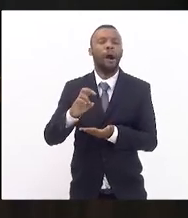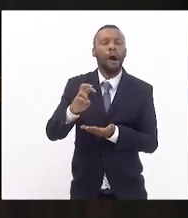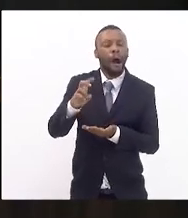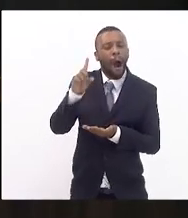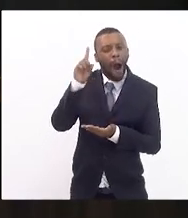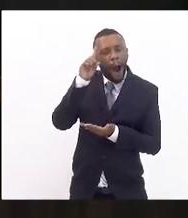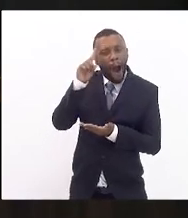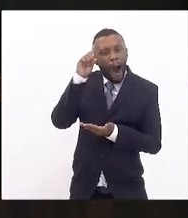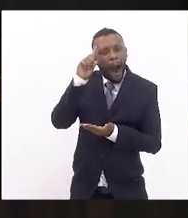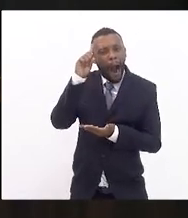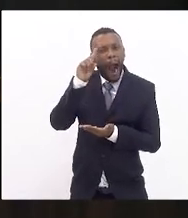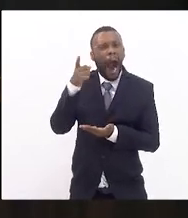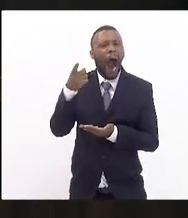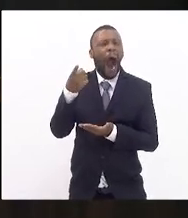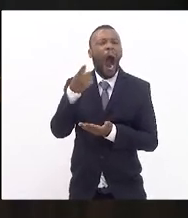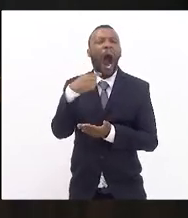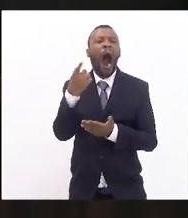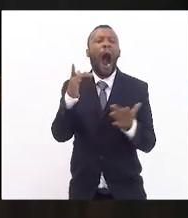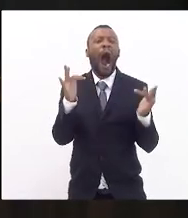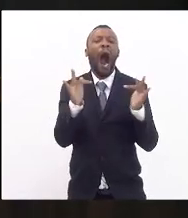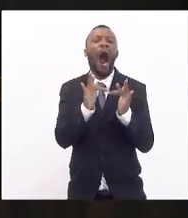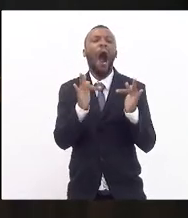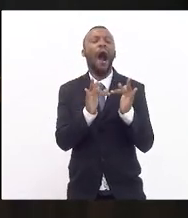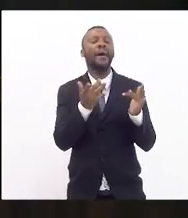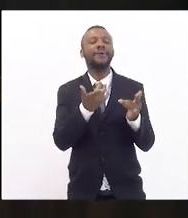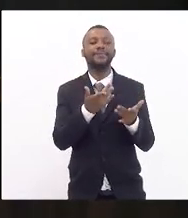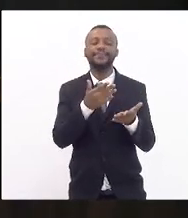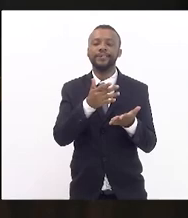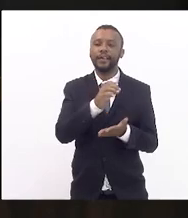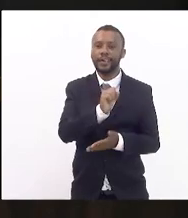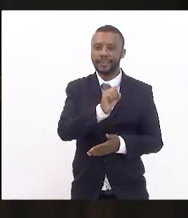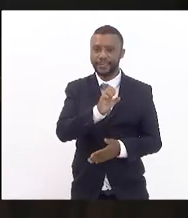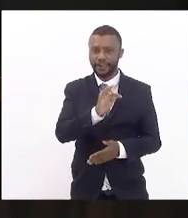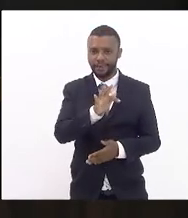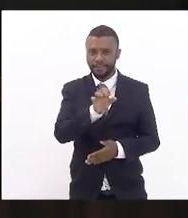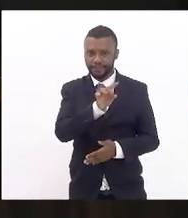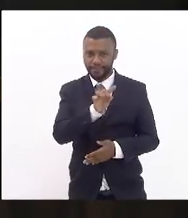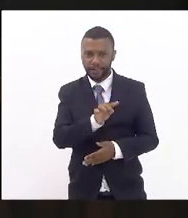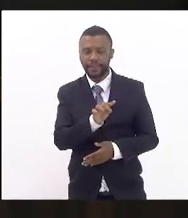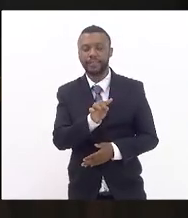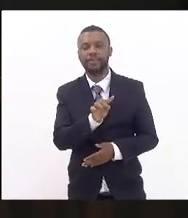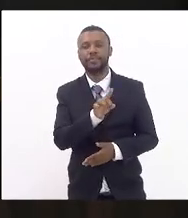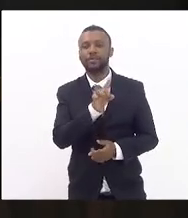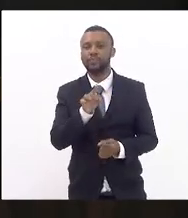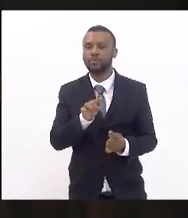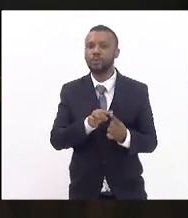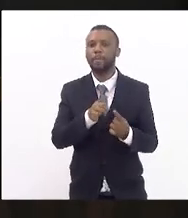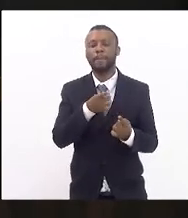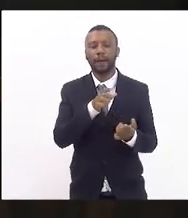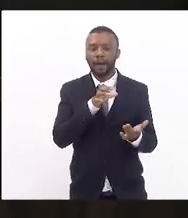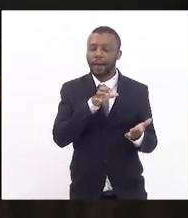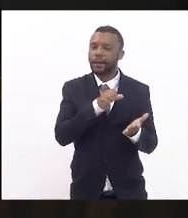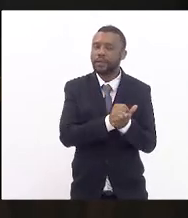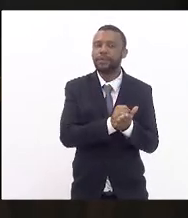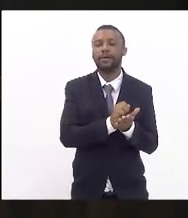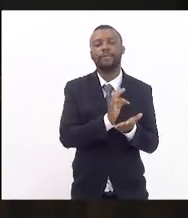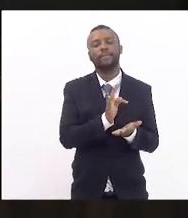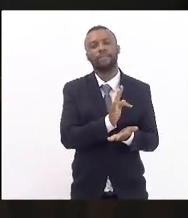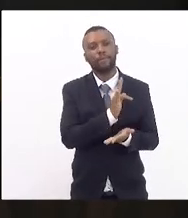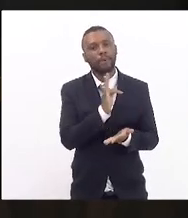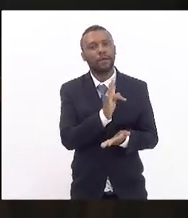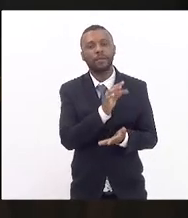5 dias, entraram em contato com a Fazenda para formalizar o